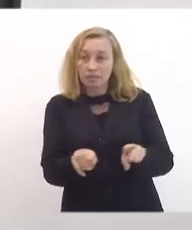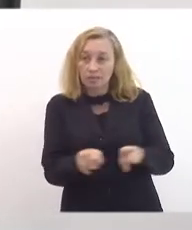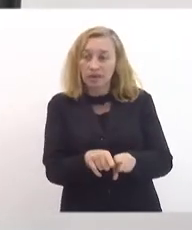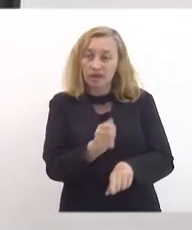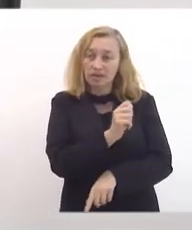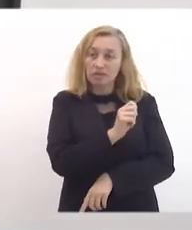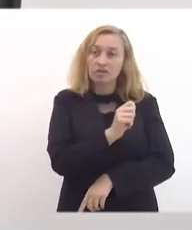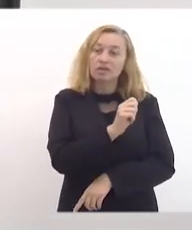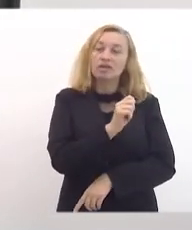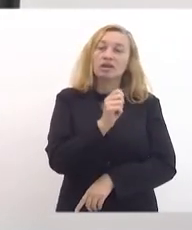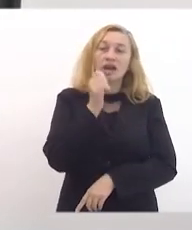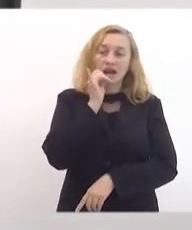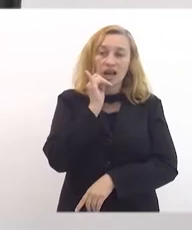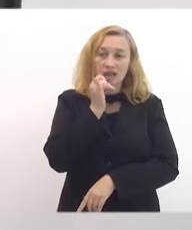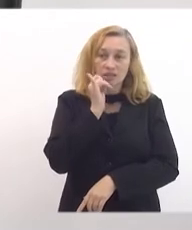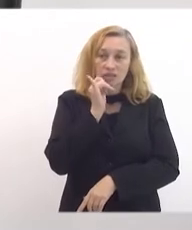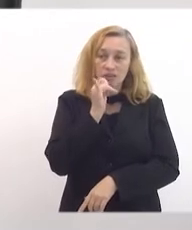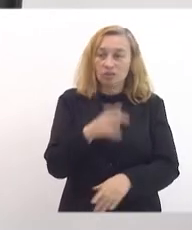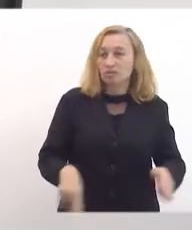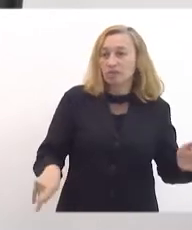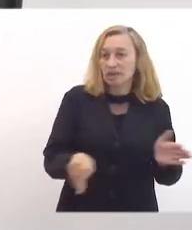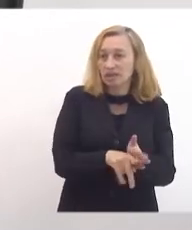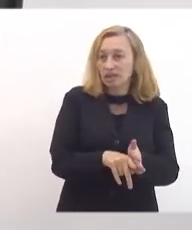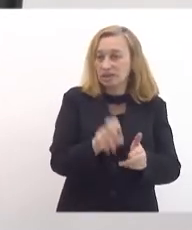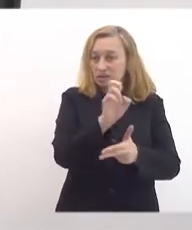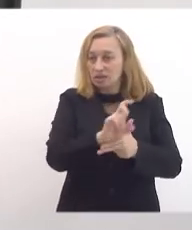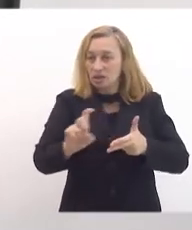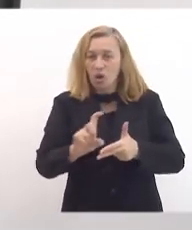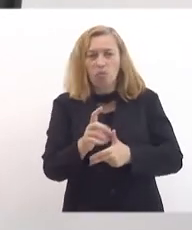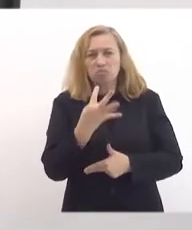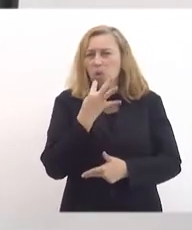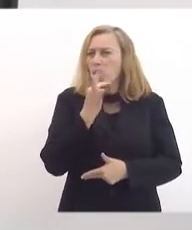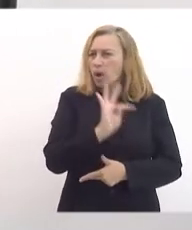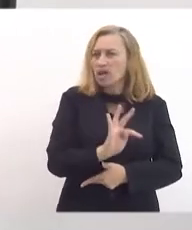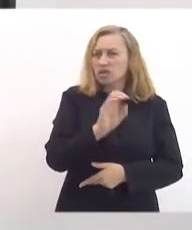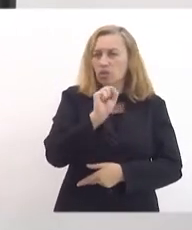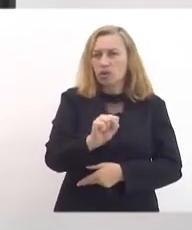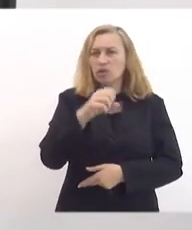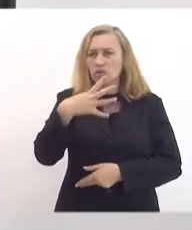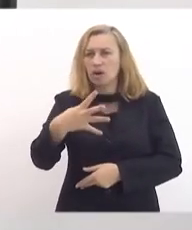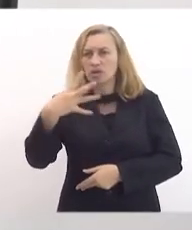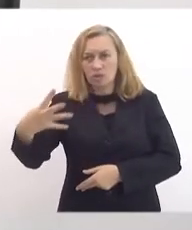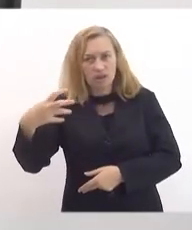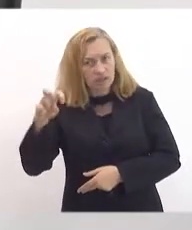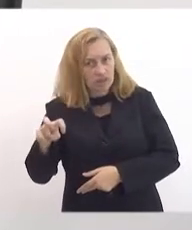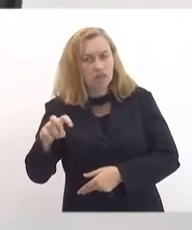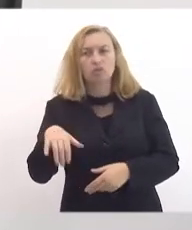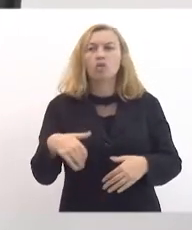Condução do executivo ou por não conhecerem 8445 opor